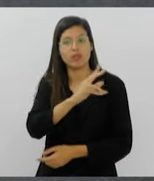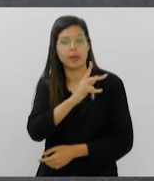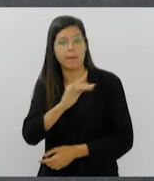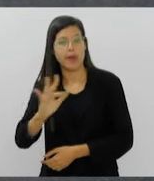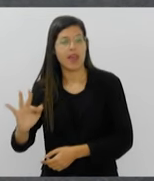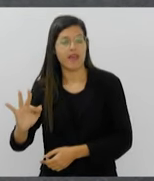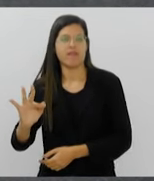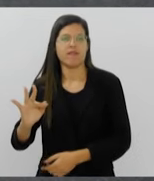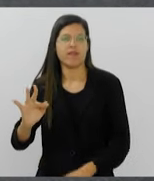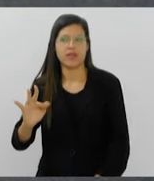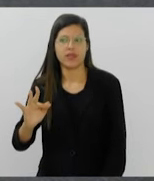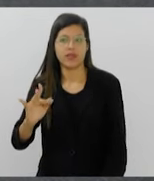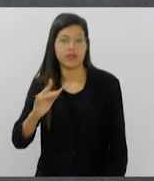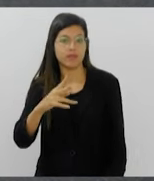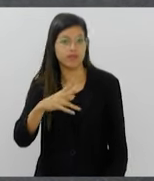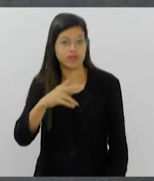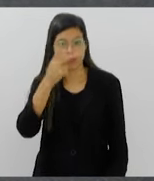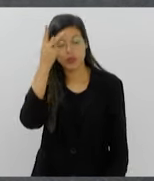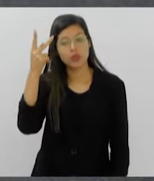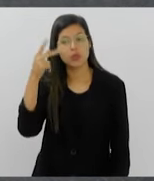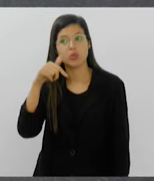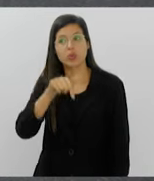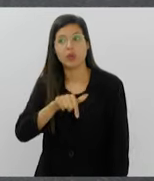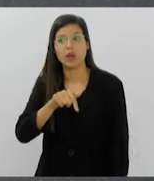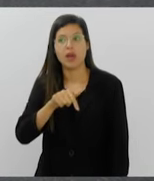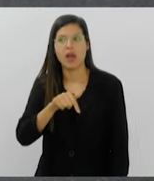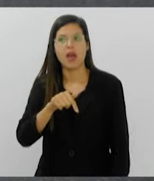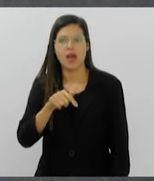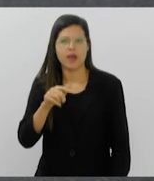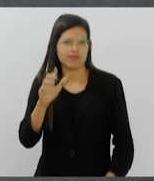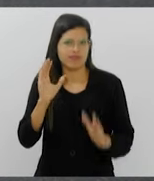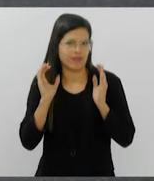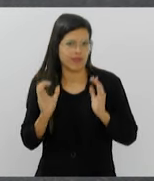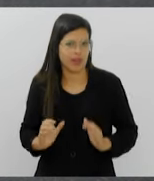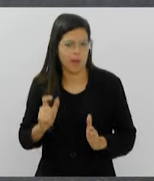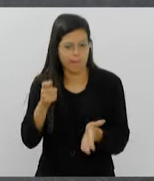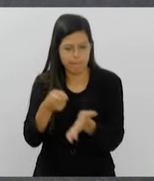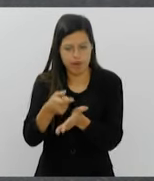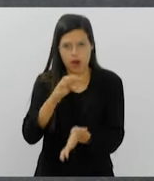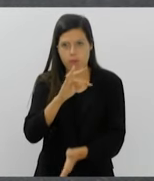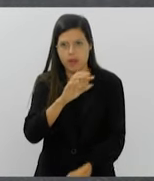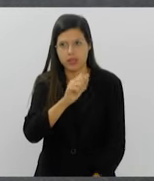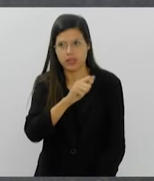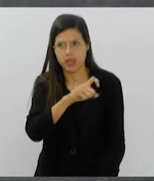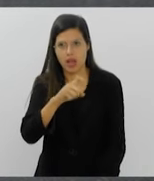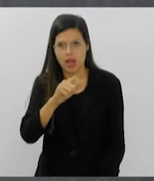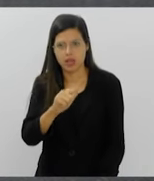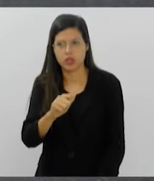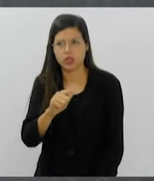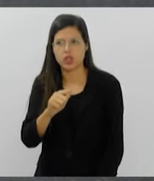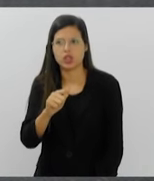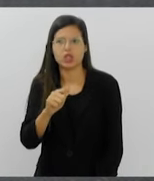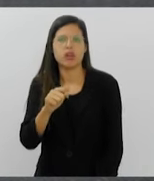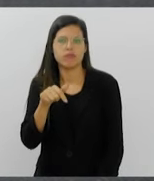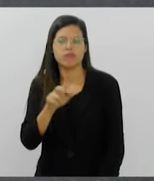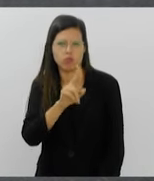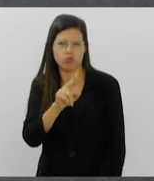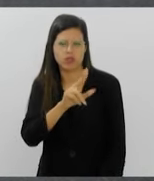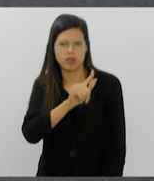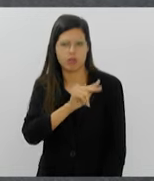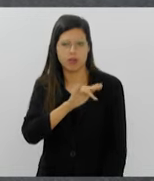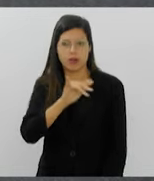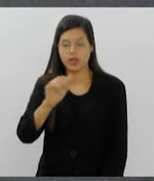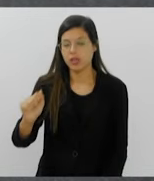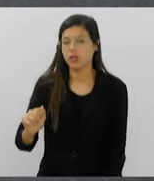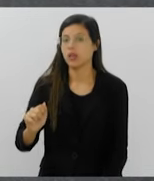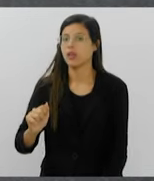privada. Ou seja, o cidadão paga uma taxa através de uma guia de recolhimento e